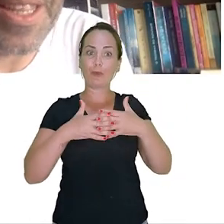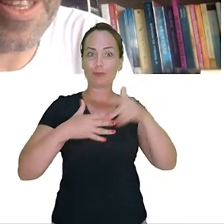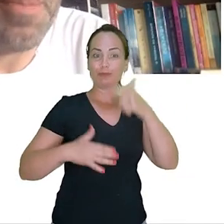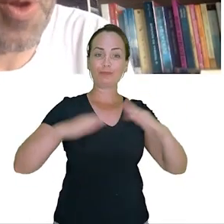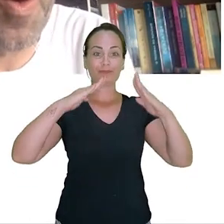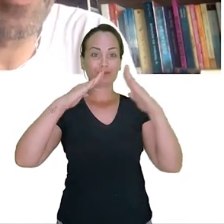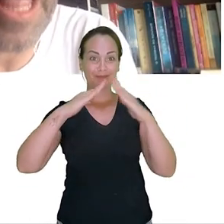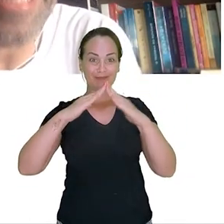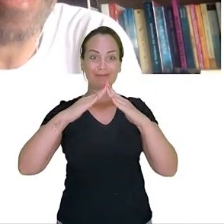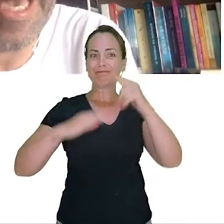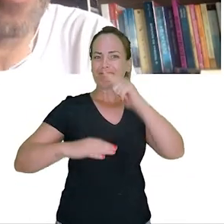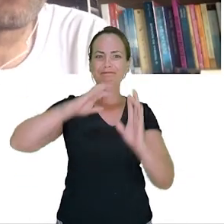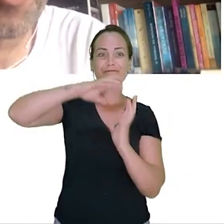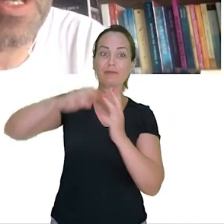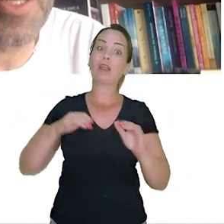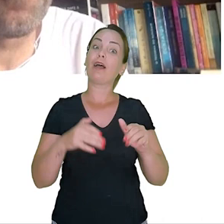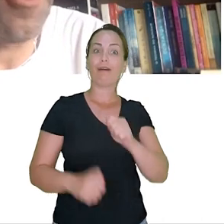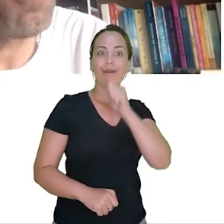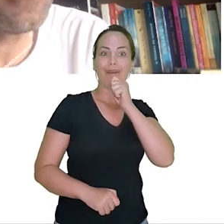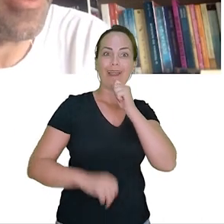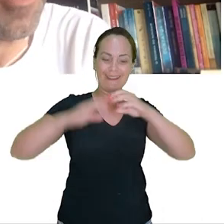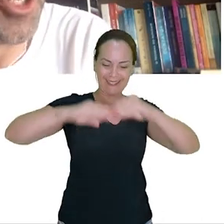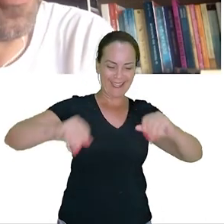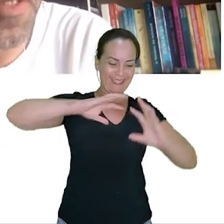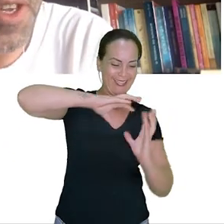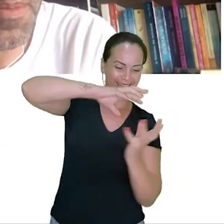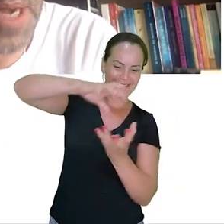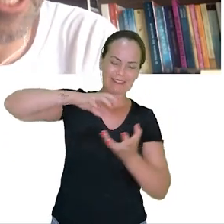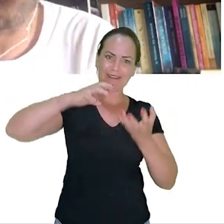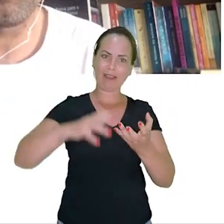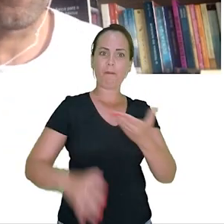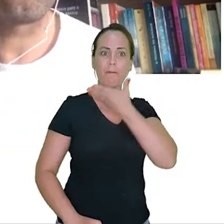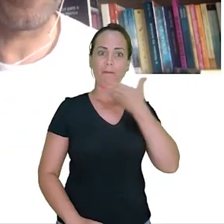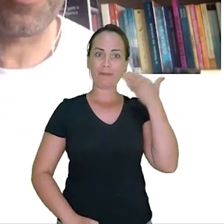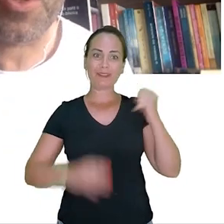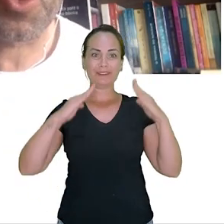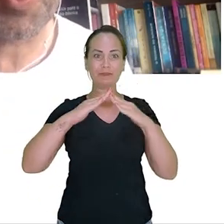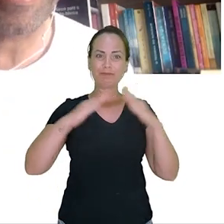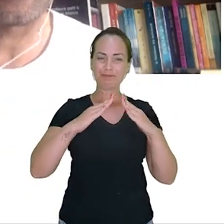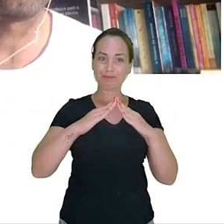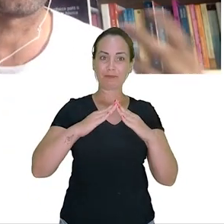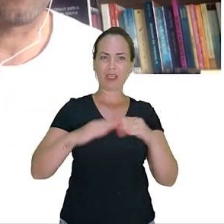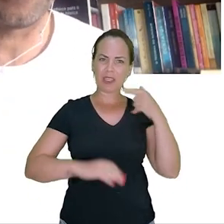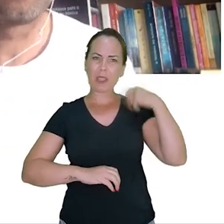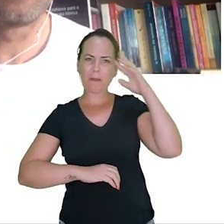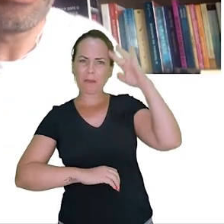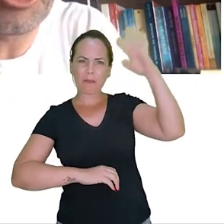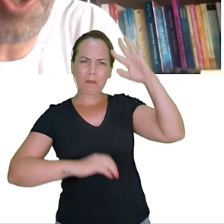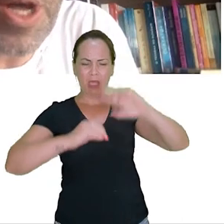outro planeta, né? Por enquanto, a Terra continua sendo o melhor planeta para a gente viver. Porque imagina viver em Vênus com toda aquela